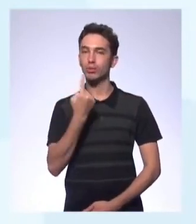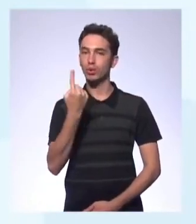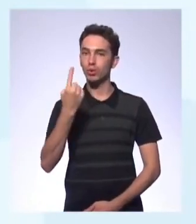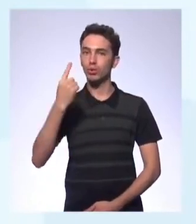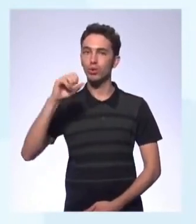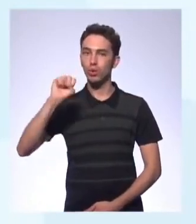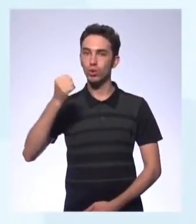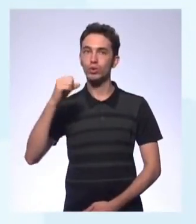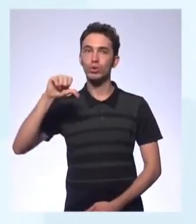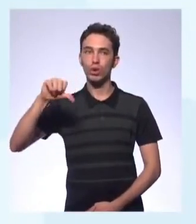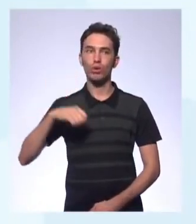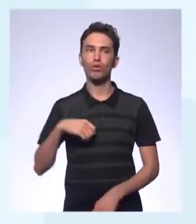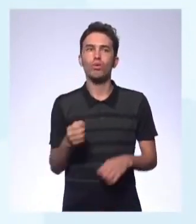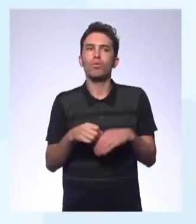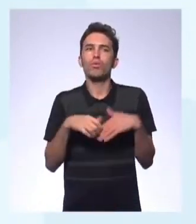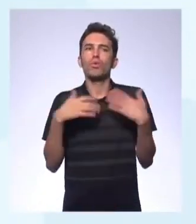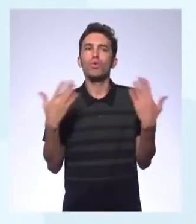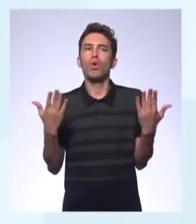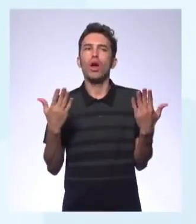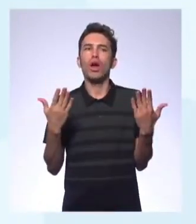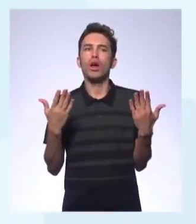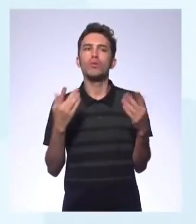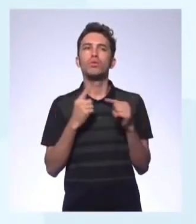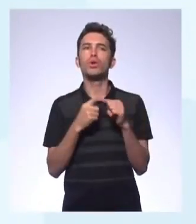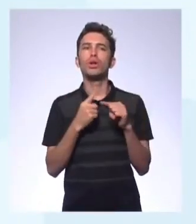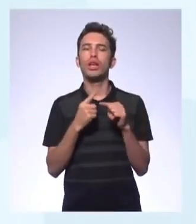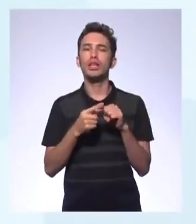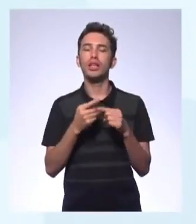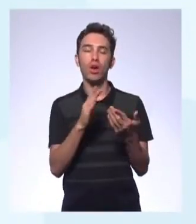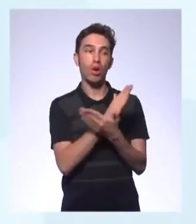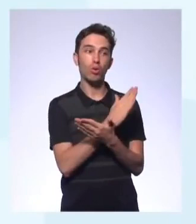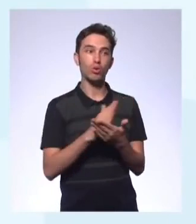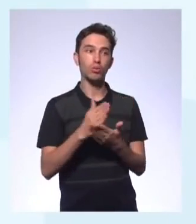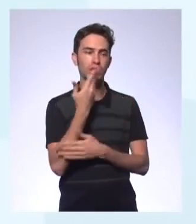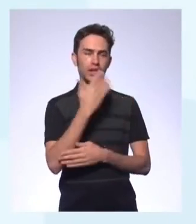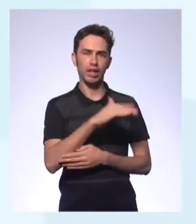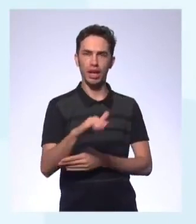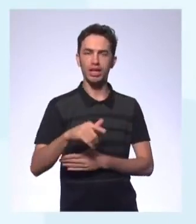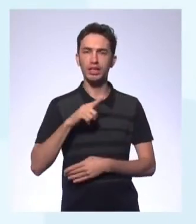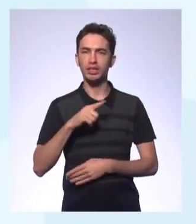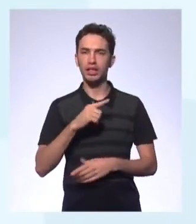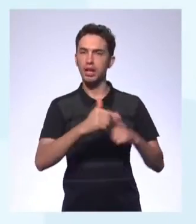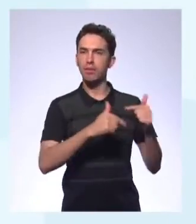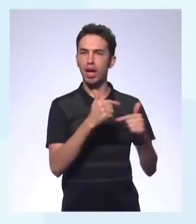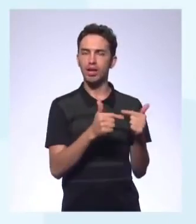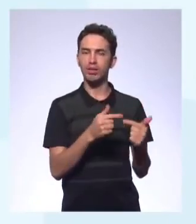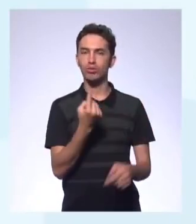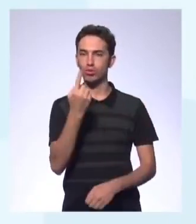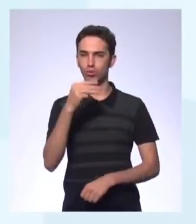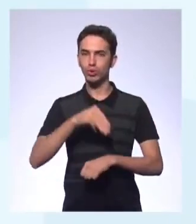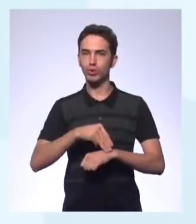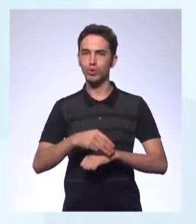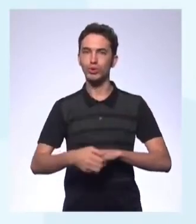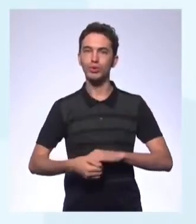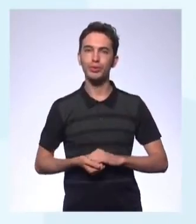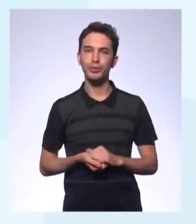Por quais motivos algumas crianças trabalham atualmente? Vou deixar 1 minuto.